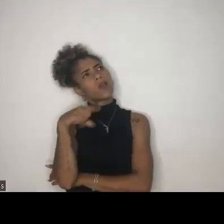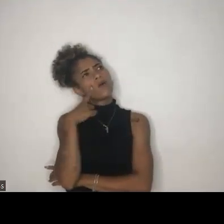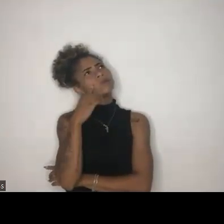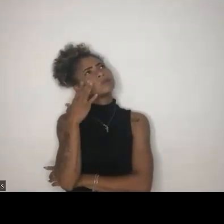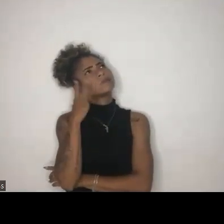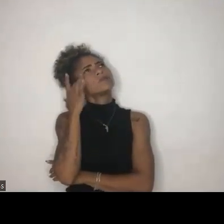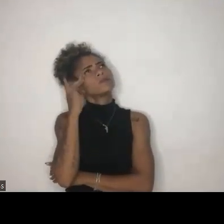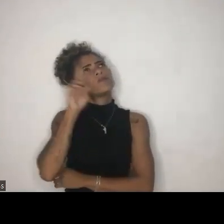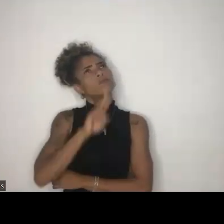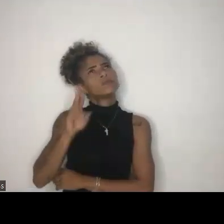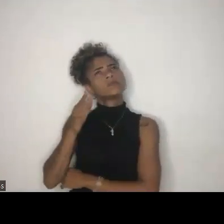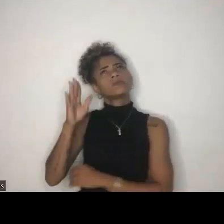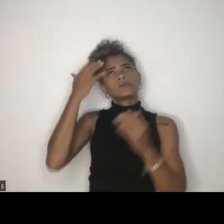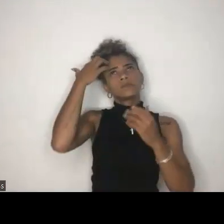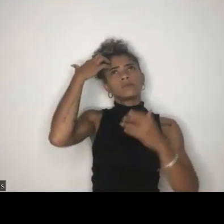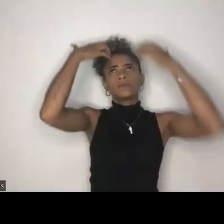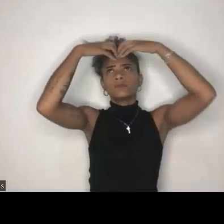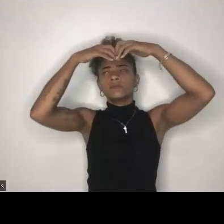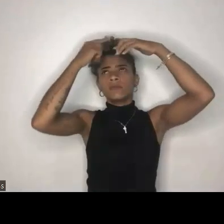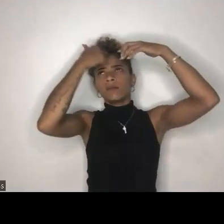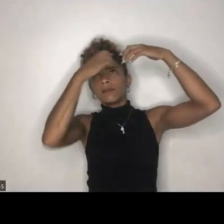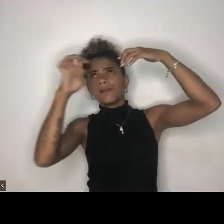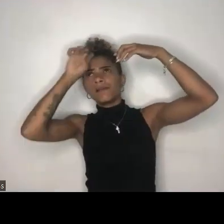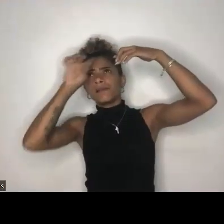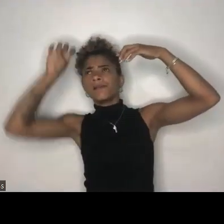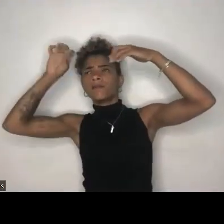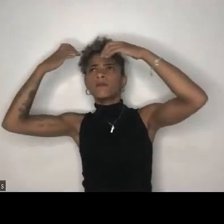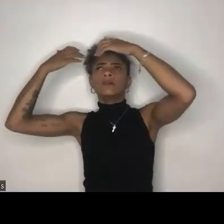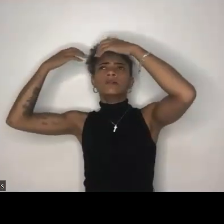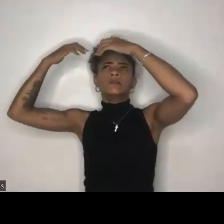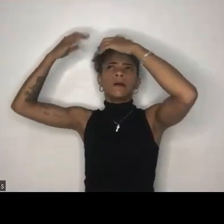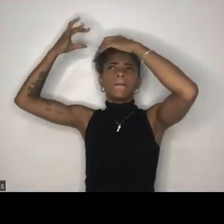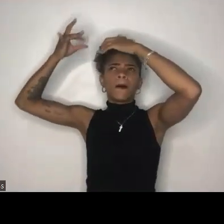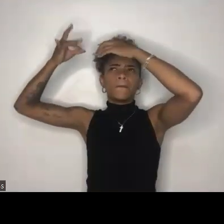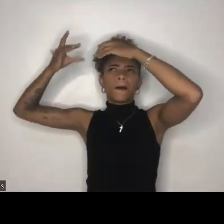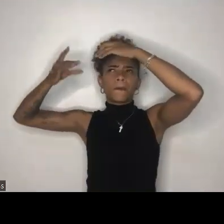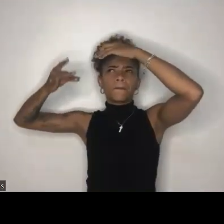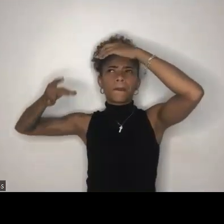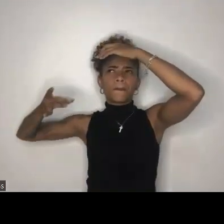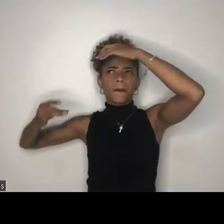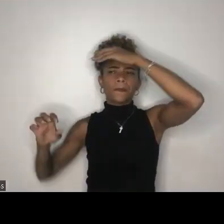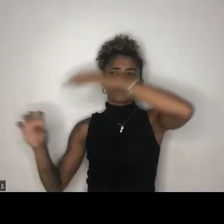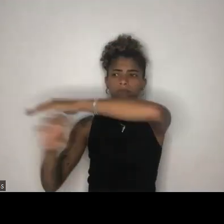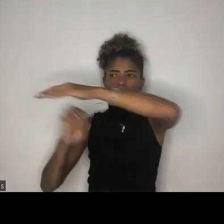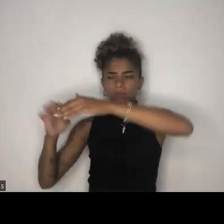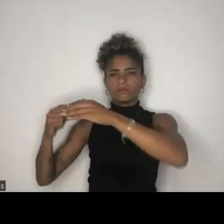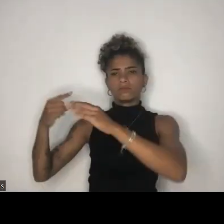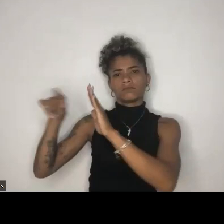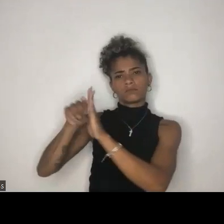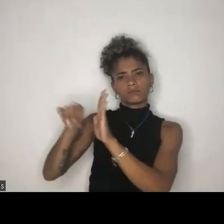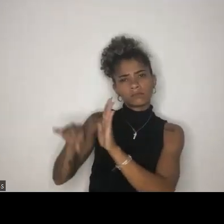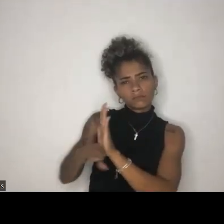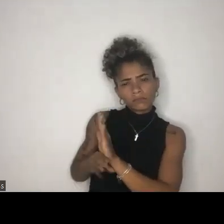vou usar o meu outro lado do cérebro de novo e vou começar a detalhar todos os fluxos da empresa a direção de criação